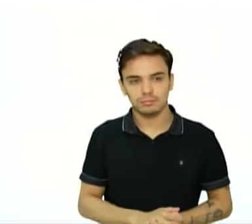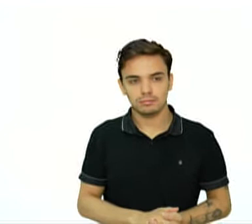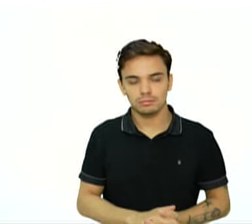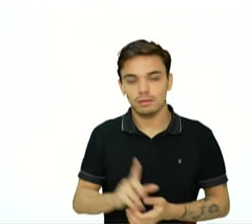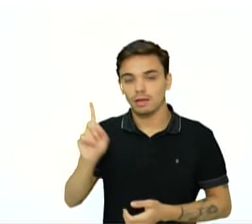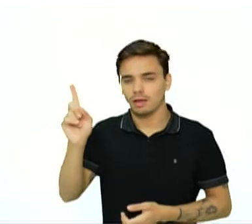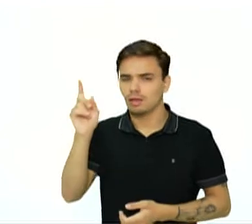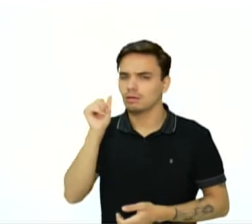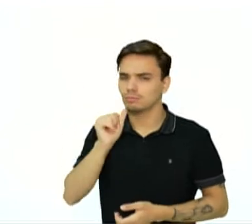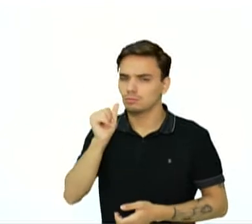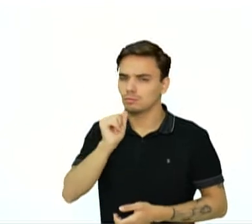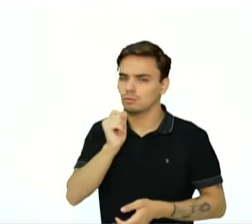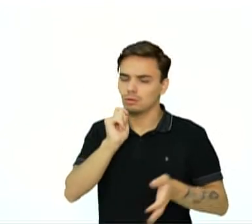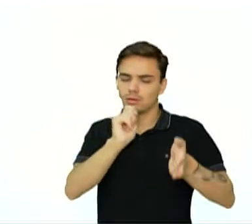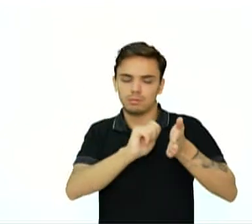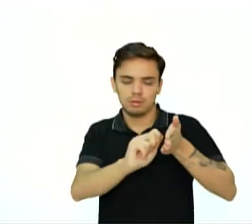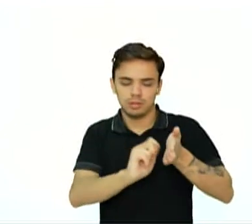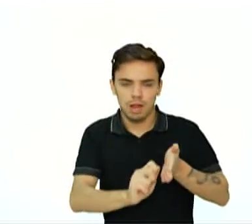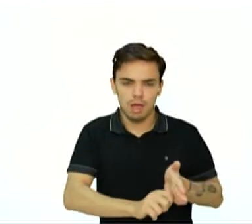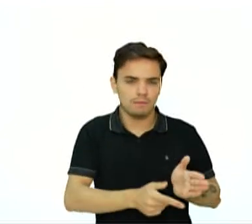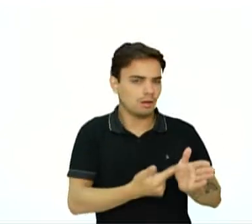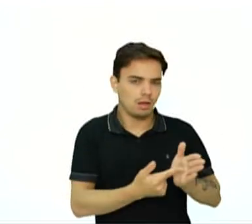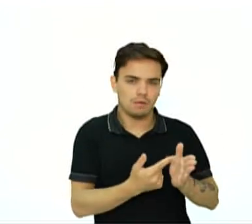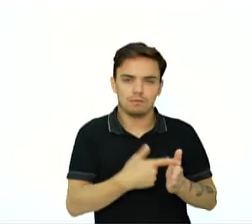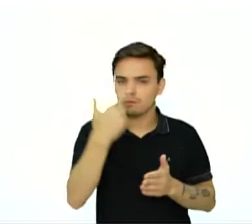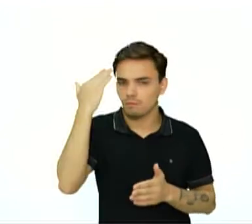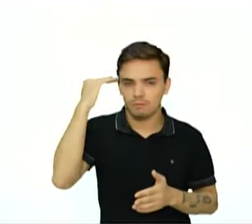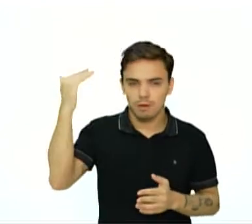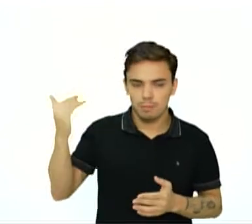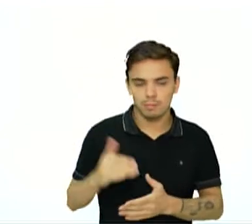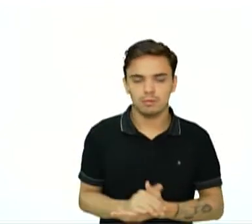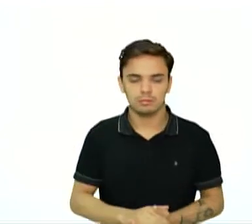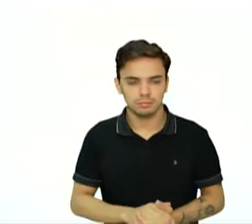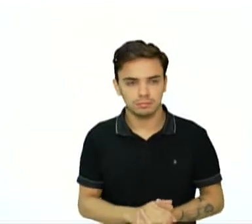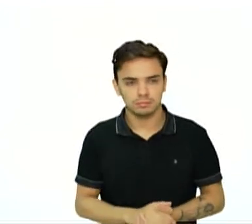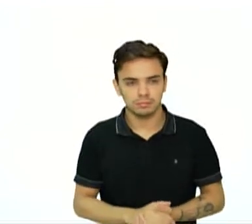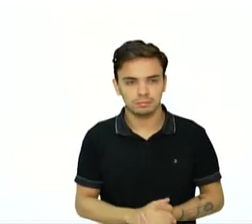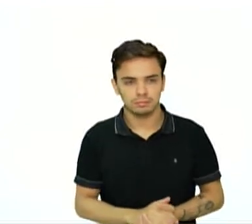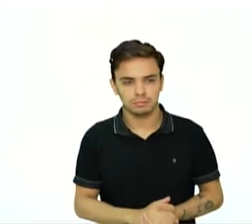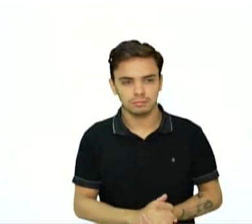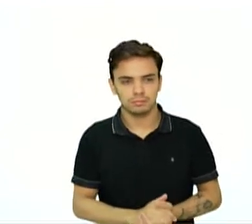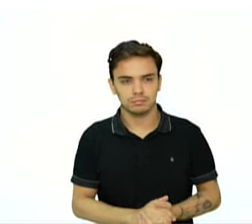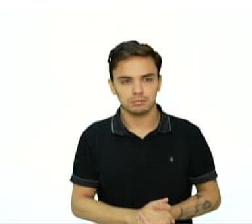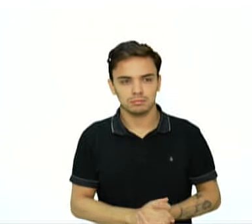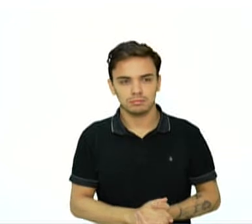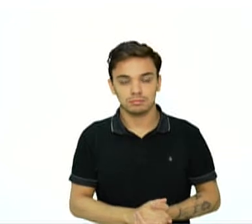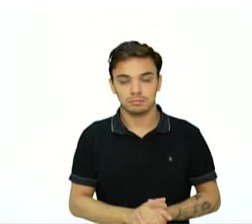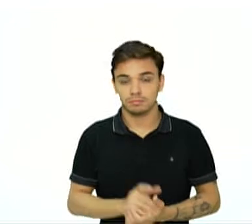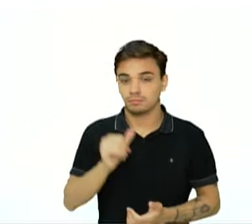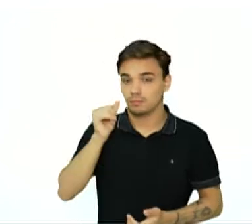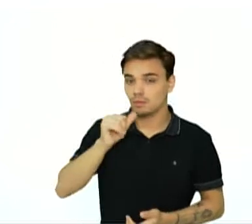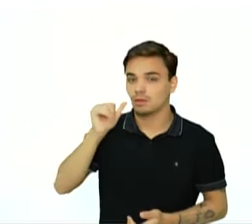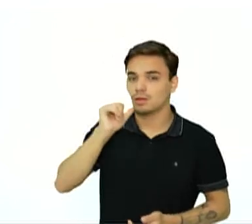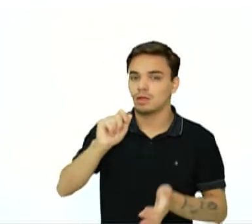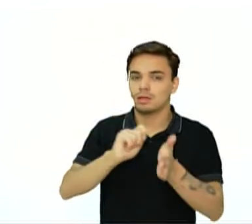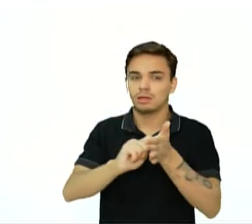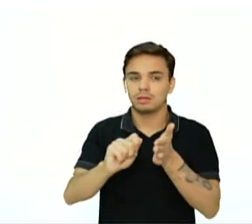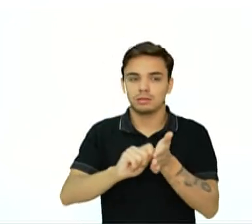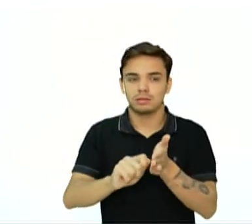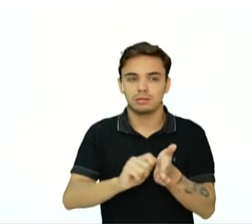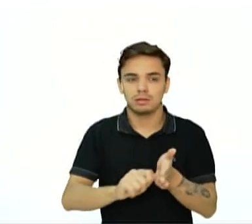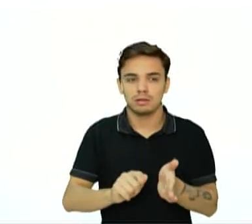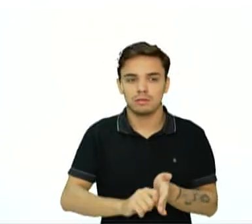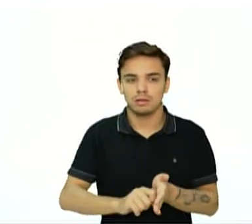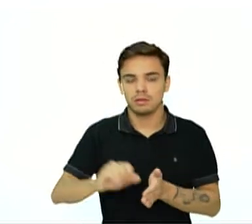uma grande escritora. Beleza. She wrote Jane Eyre in 1847. Ela escreveu Jane Eyre no